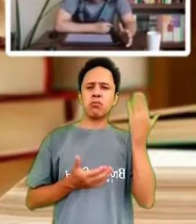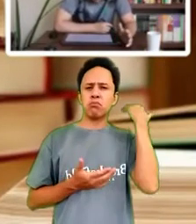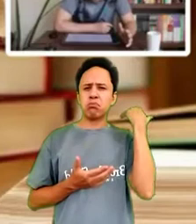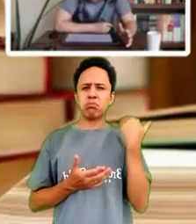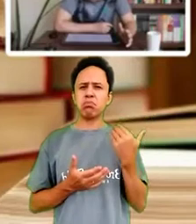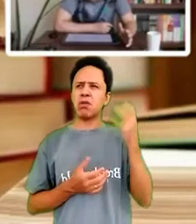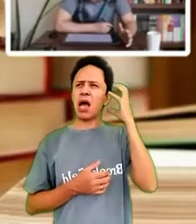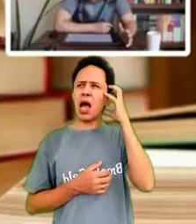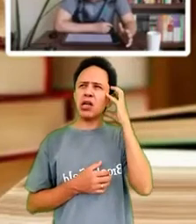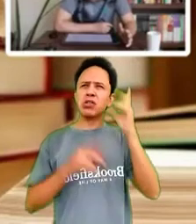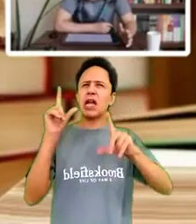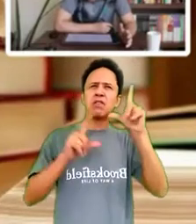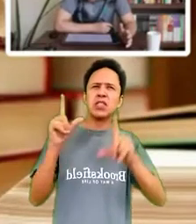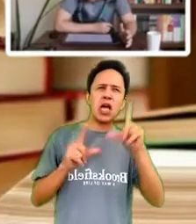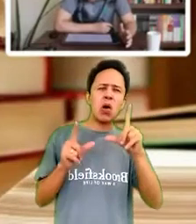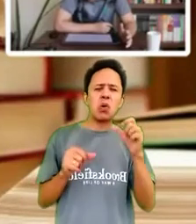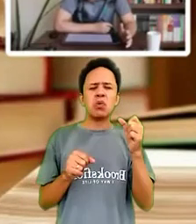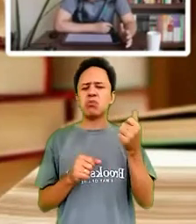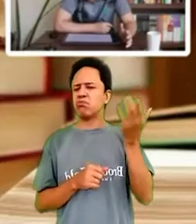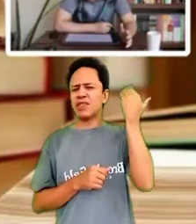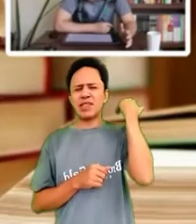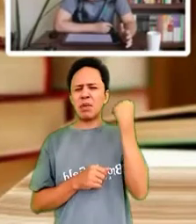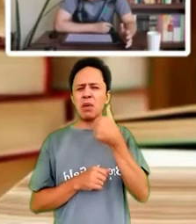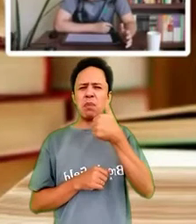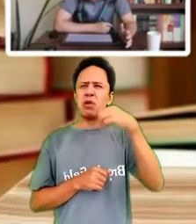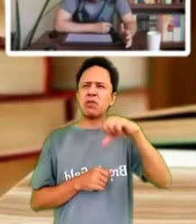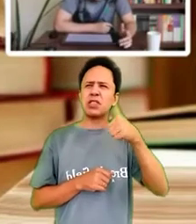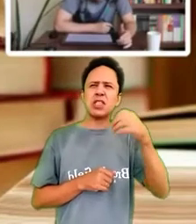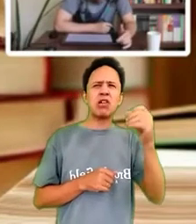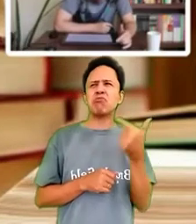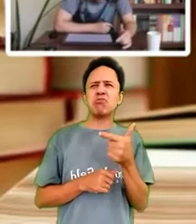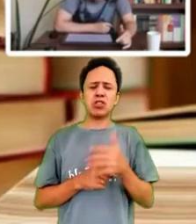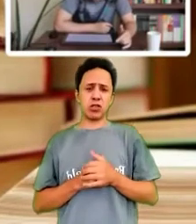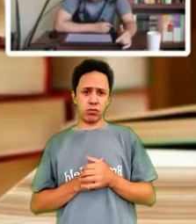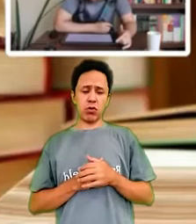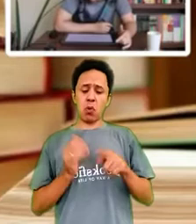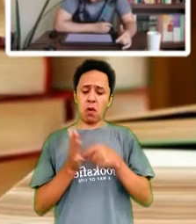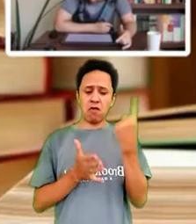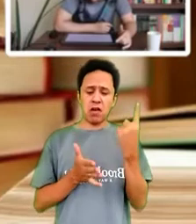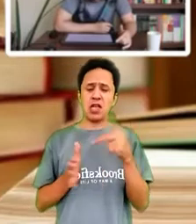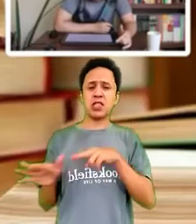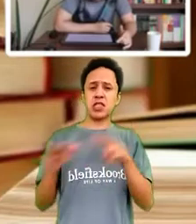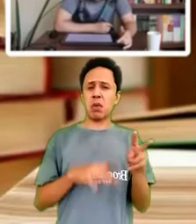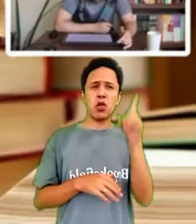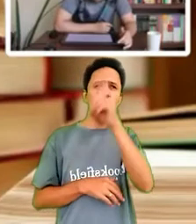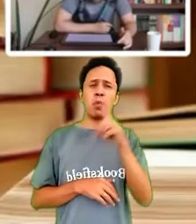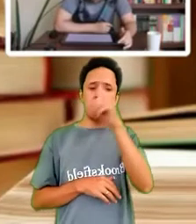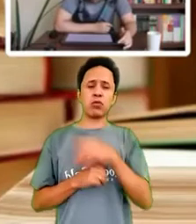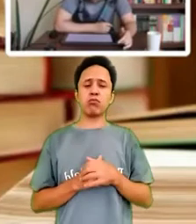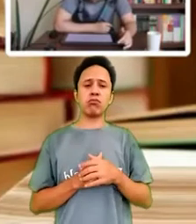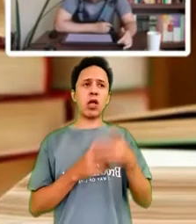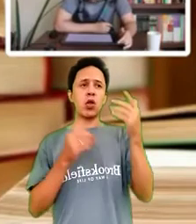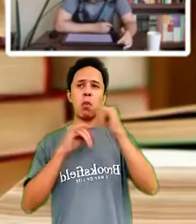não havia rádio nem televisão, e o cinema chegava ao interior do Brasil uma vez por semana aos domingos. As